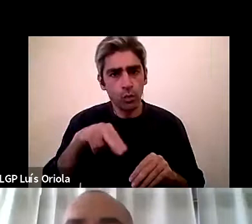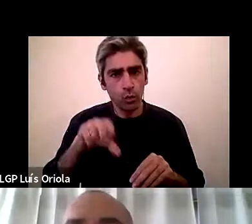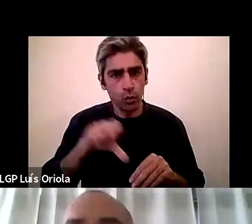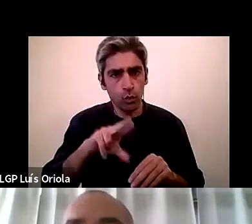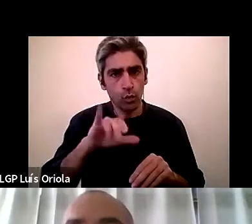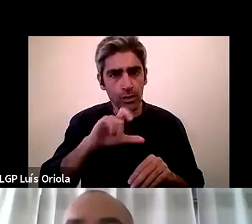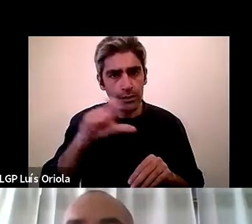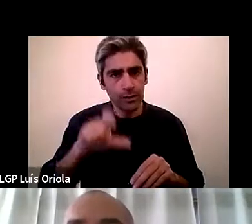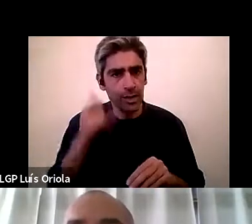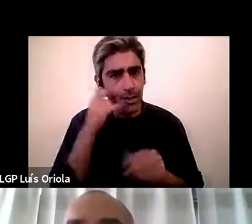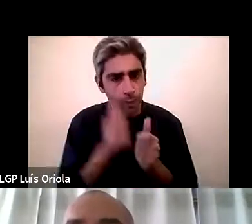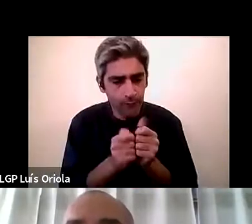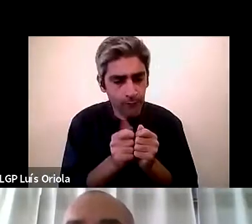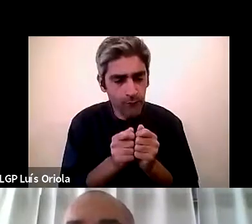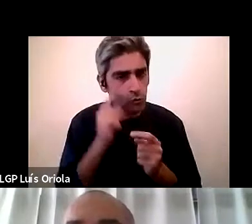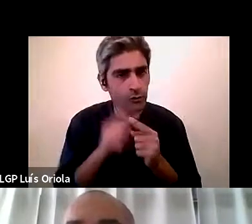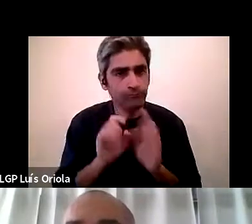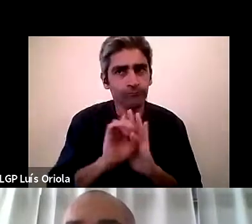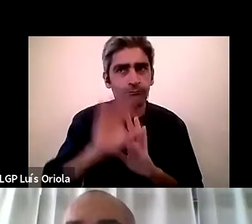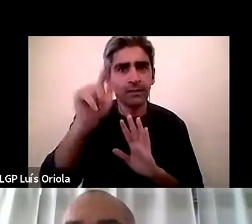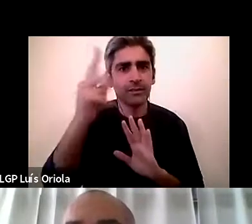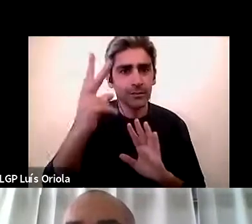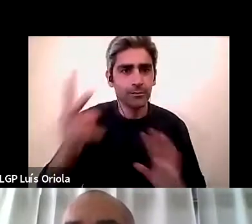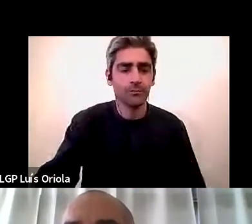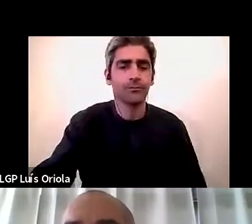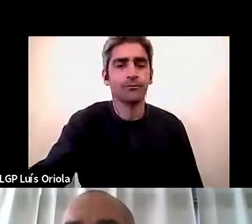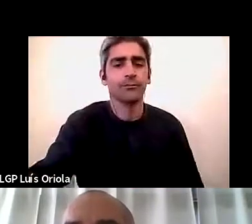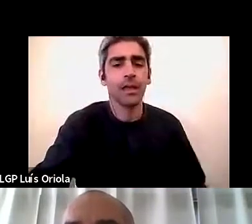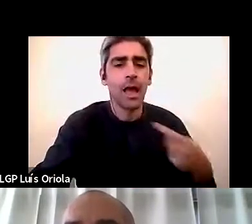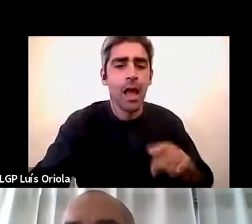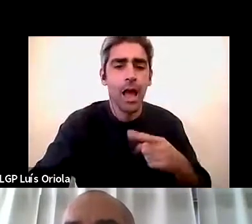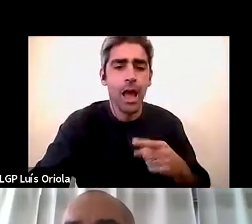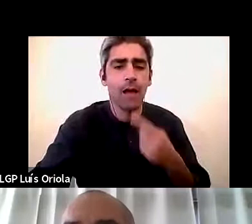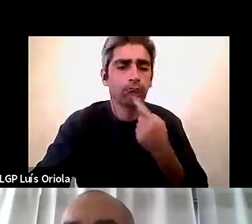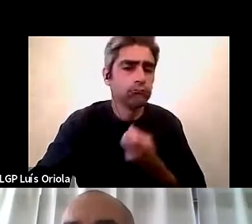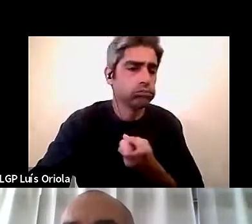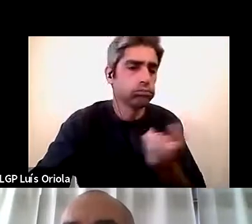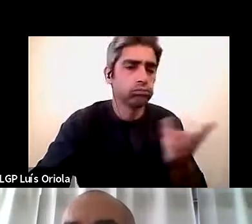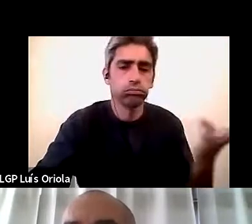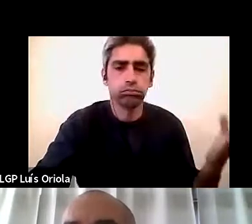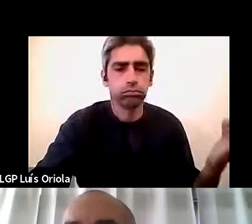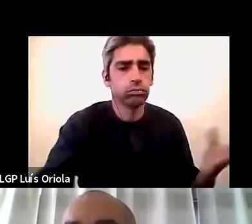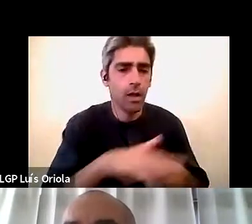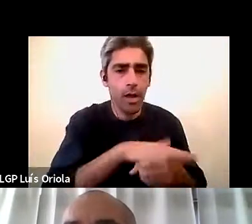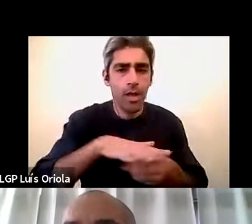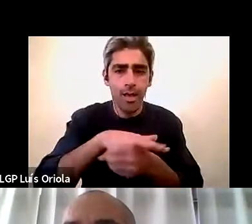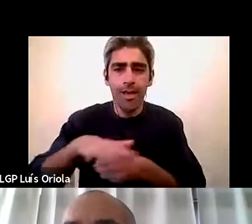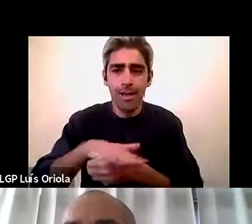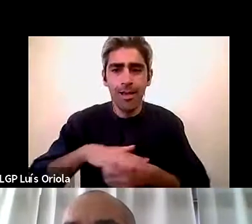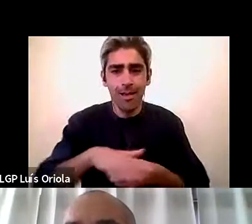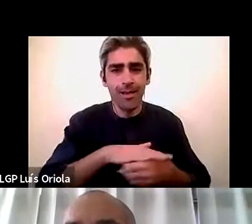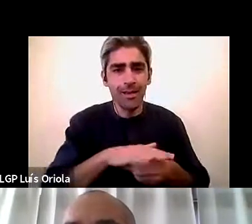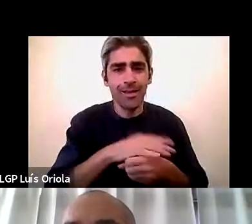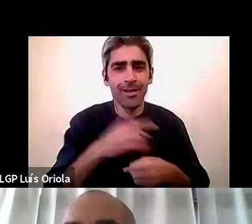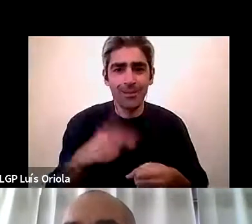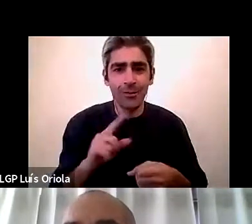através dos seus telemóveis que era projetado nas televisões. Portanto, há uma multiplicidade de dimensões. Acho que nós tínhamos